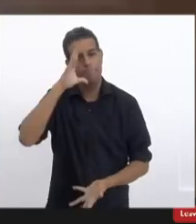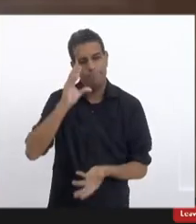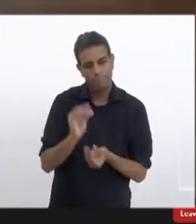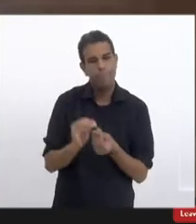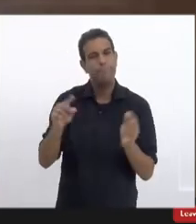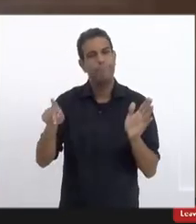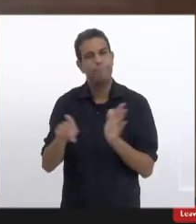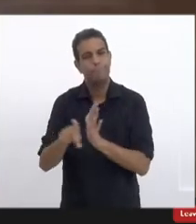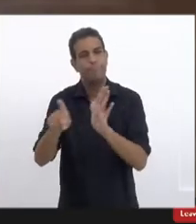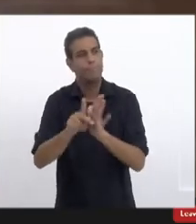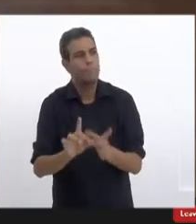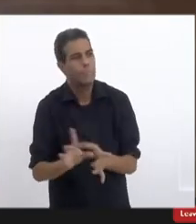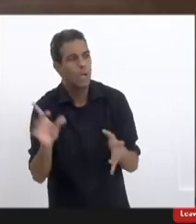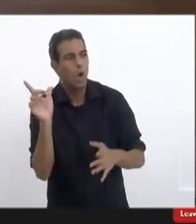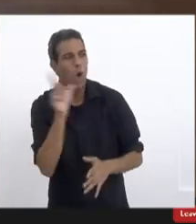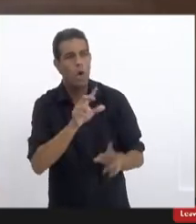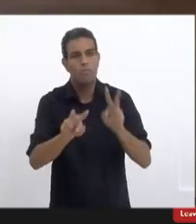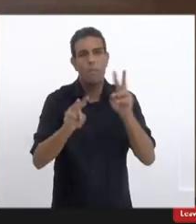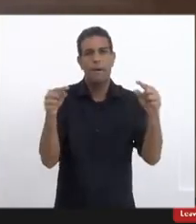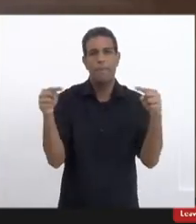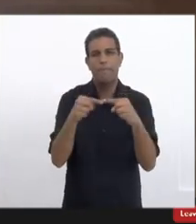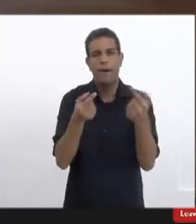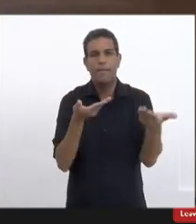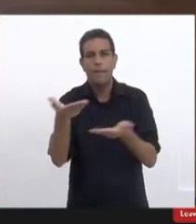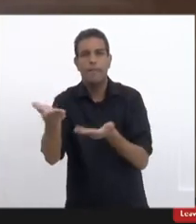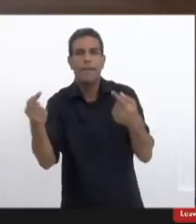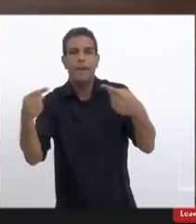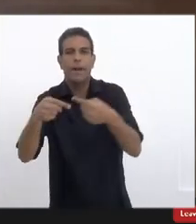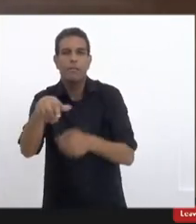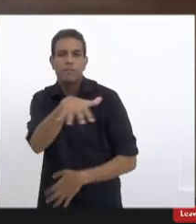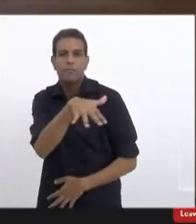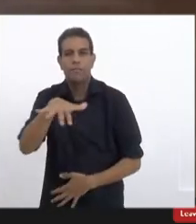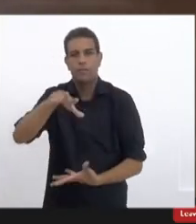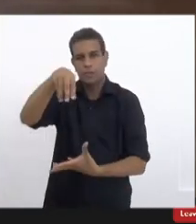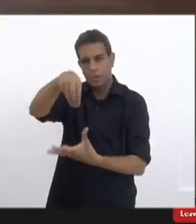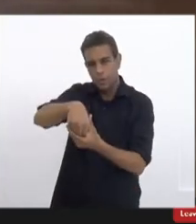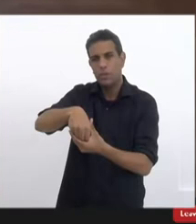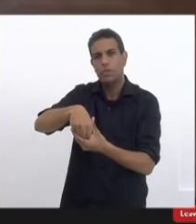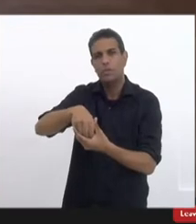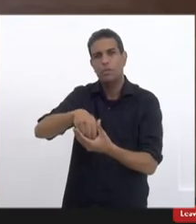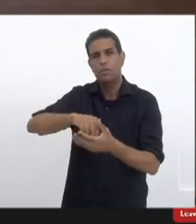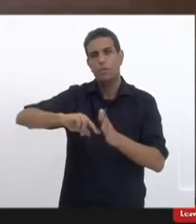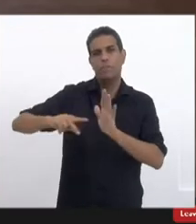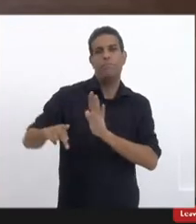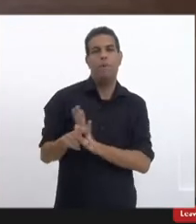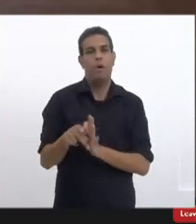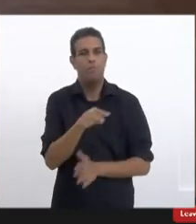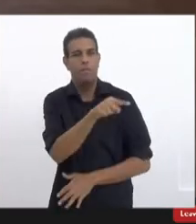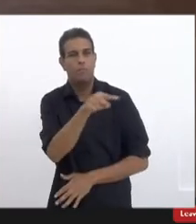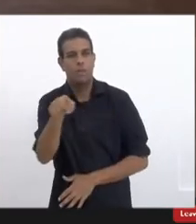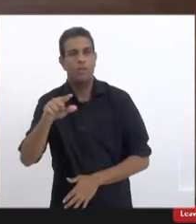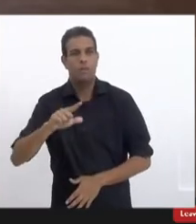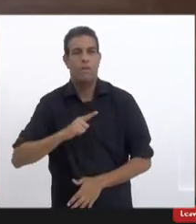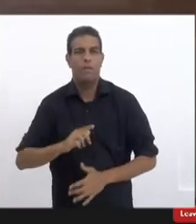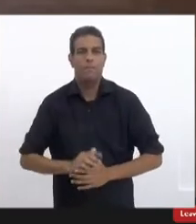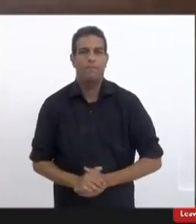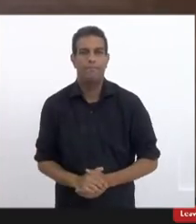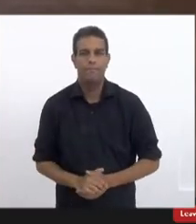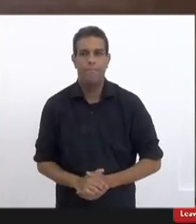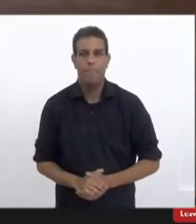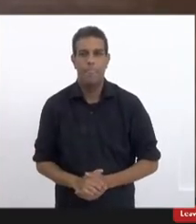com autorização da agência e não atendia qualquer, né, dos requisitos estabelecidos. Você está aqui, eu estava